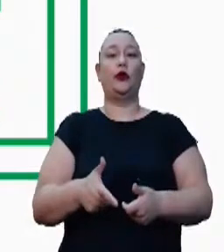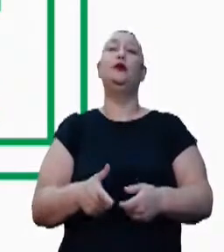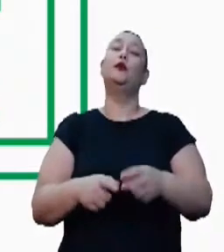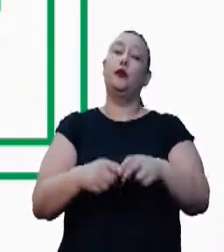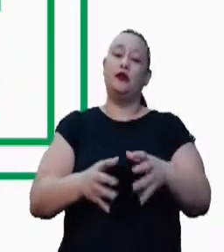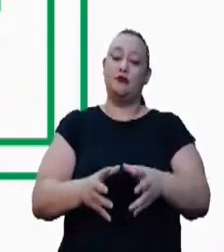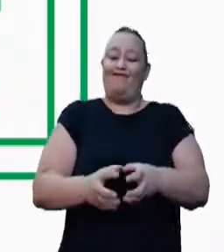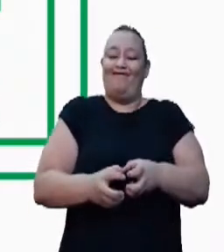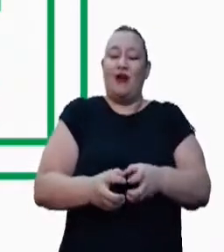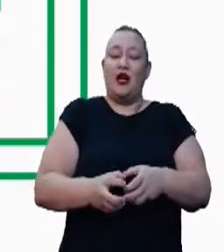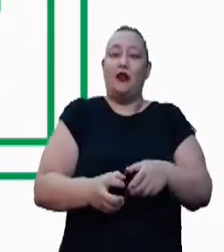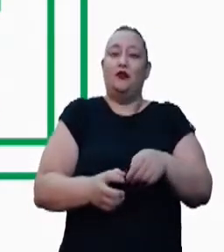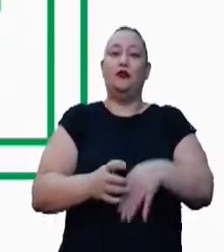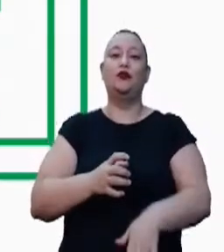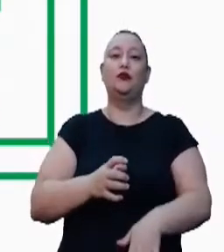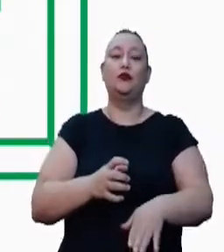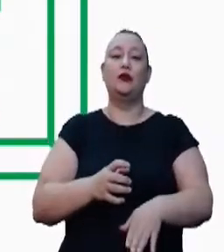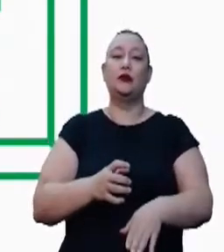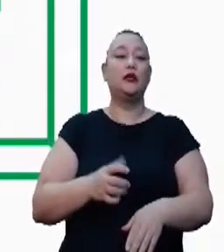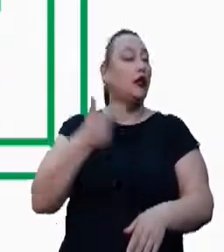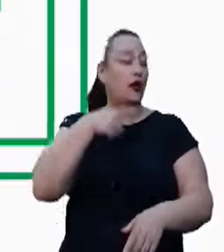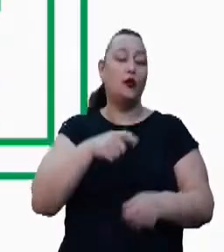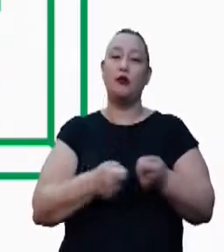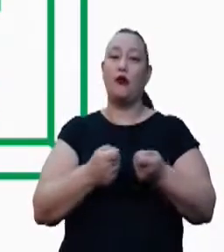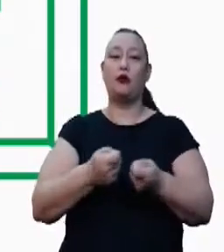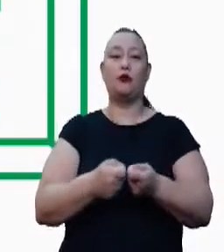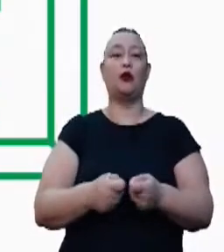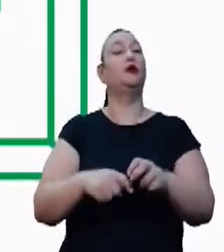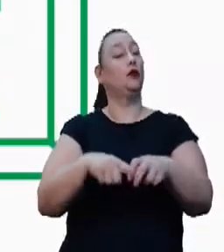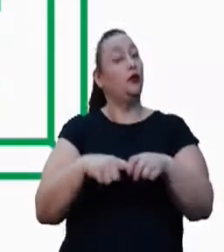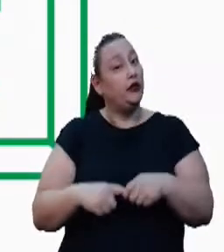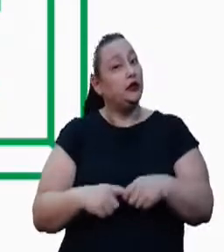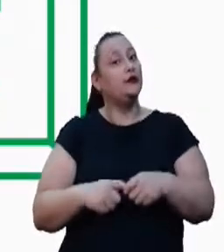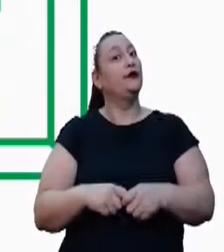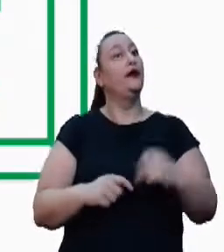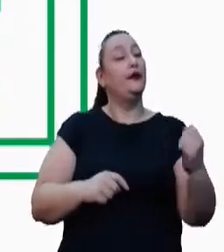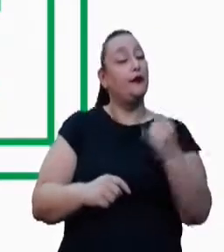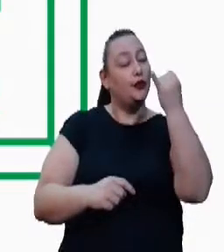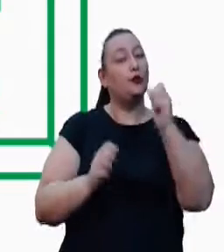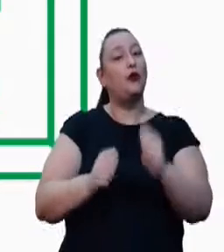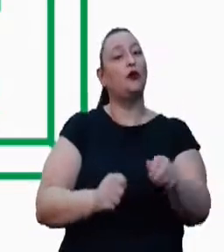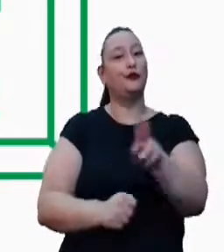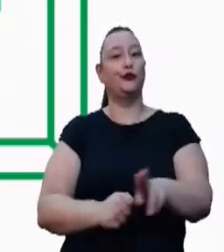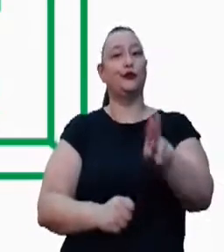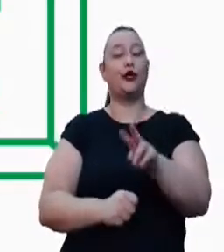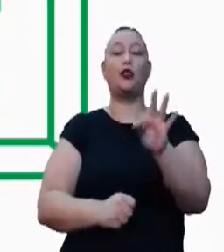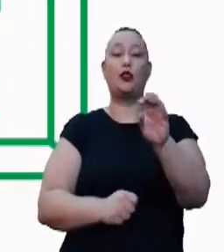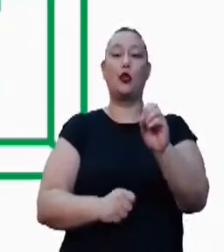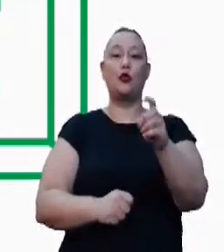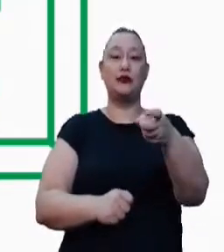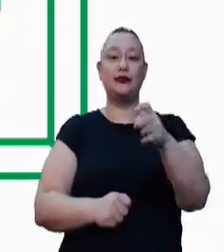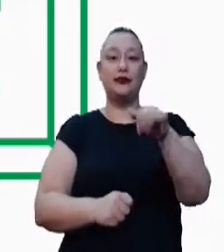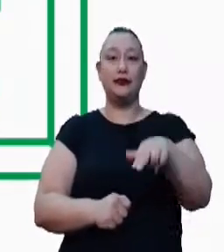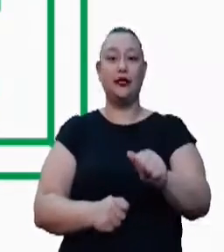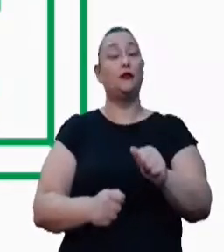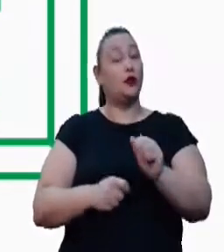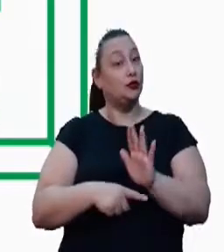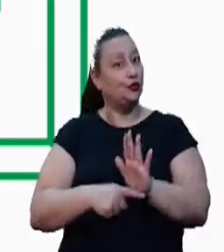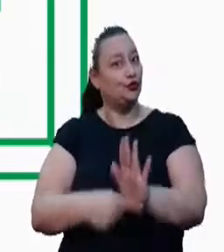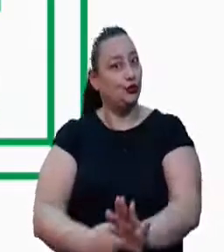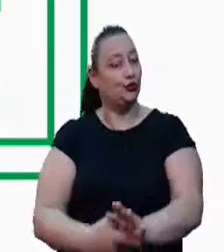isso. Então, nesses músculos também, a toxina sim, utilizada e pode trazer